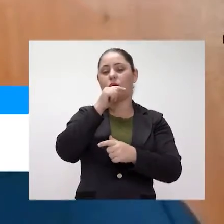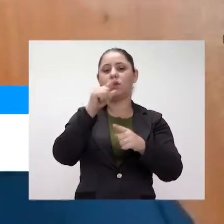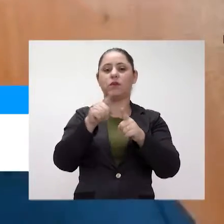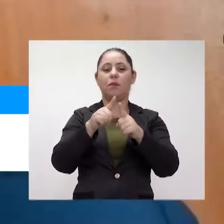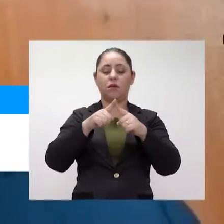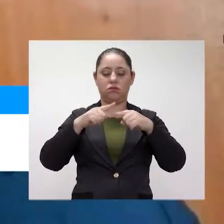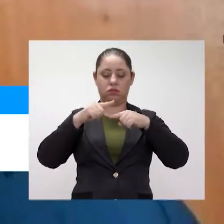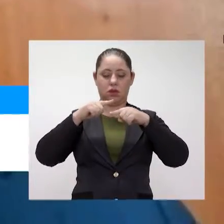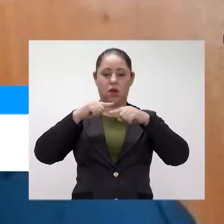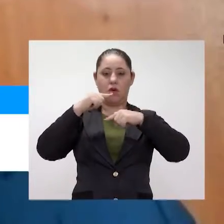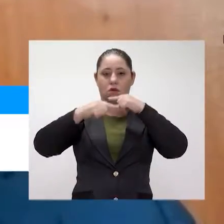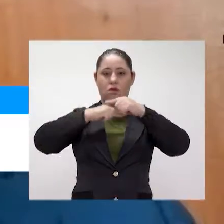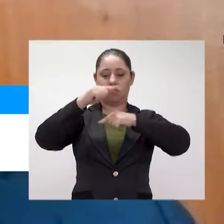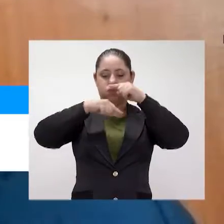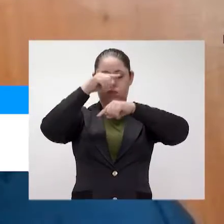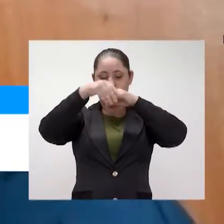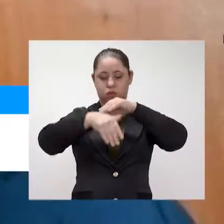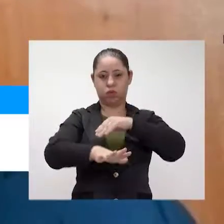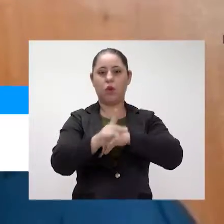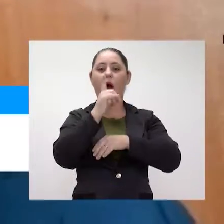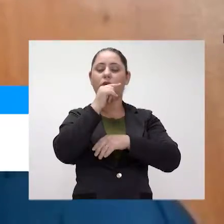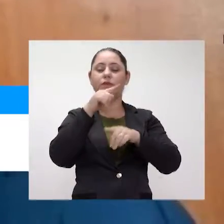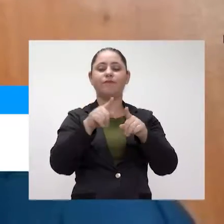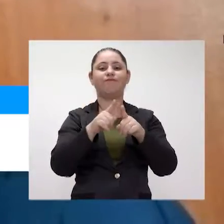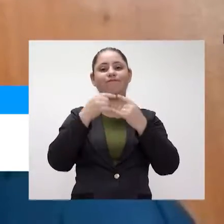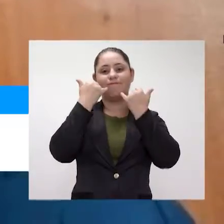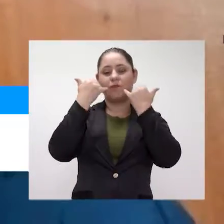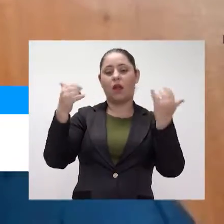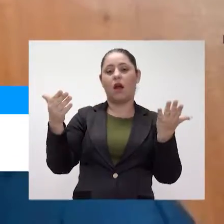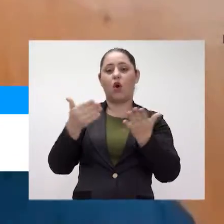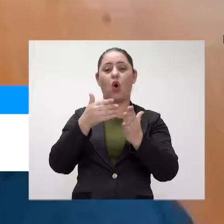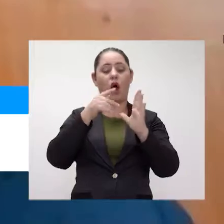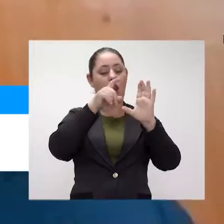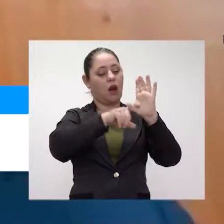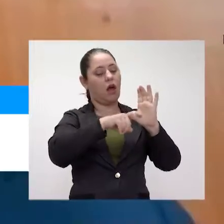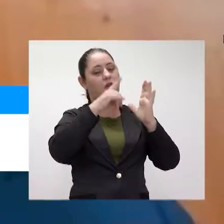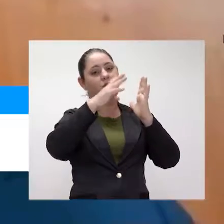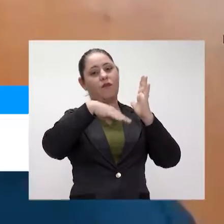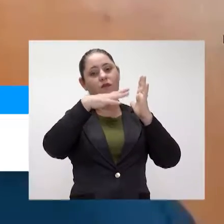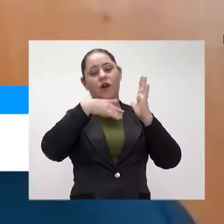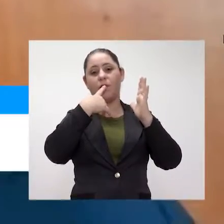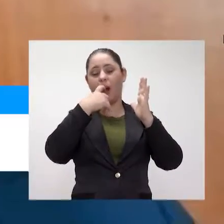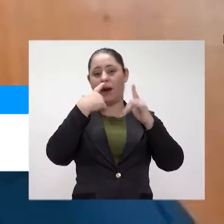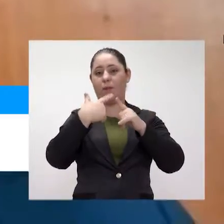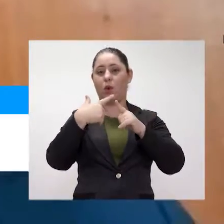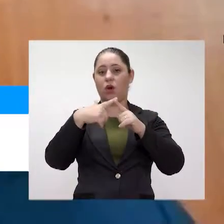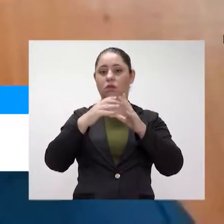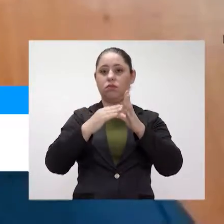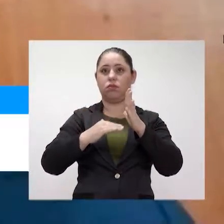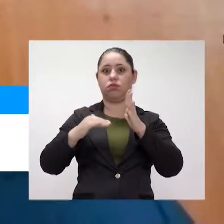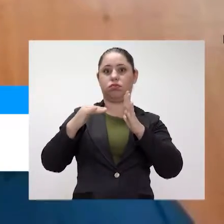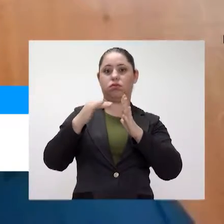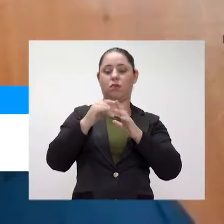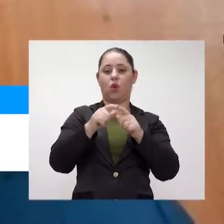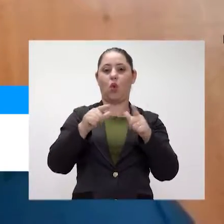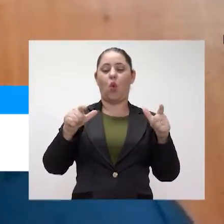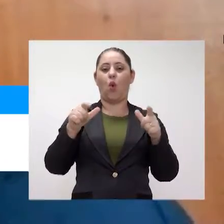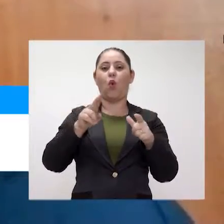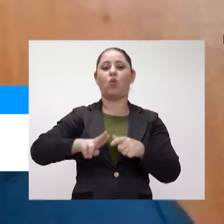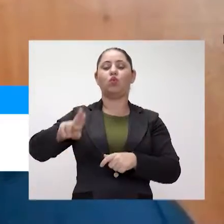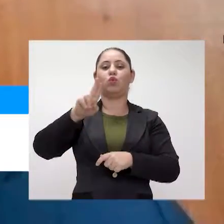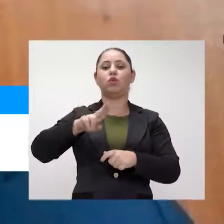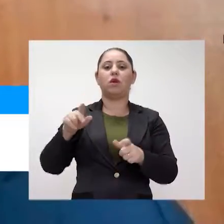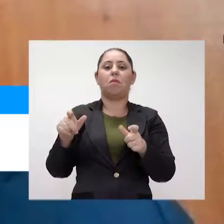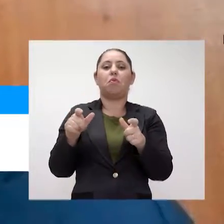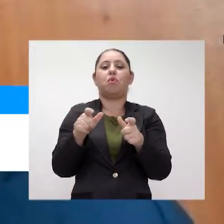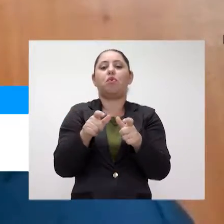nossas usinas, da crise hídrica e da bandeira vermelha, que agora estamos nela em função do aumento do